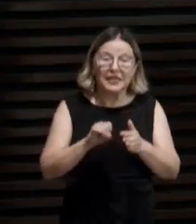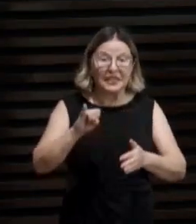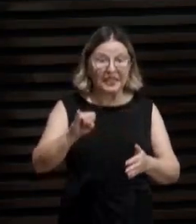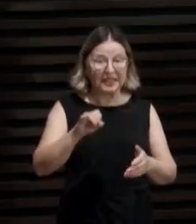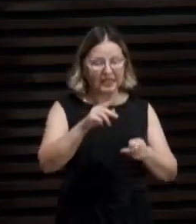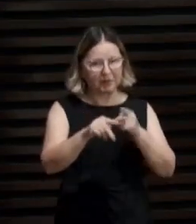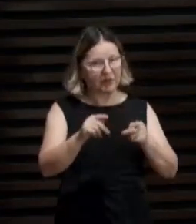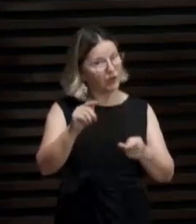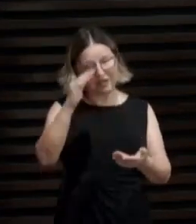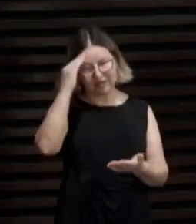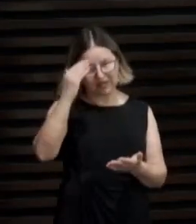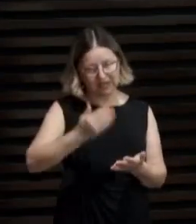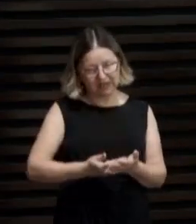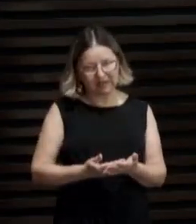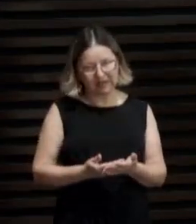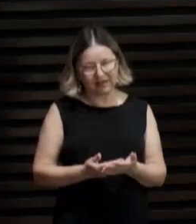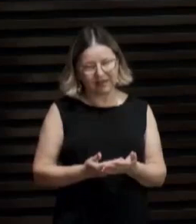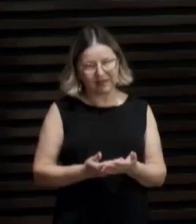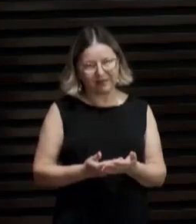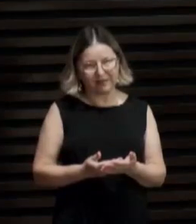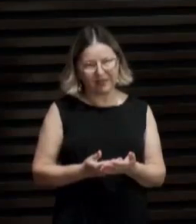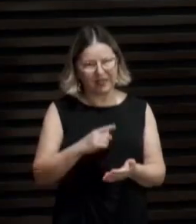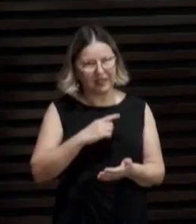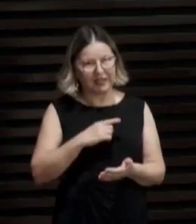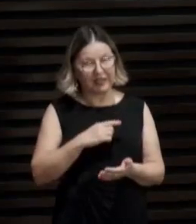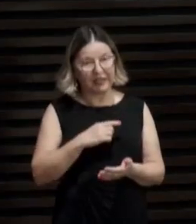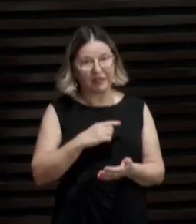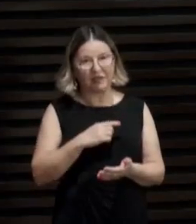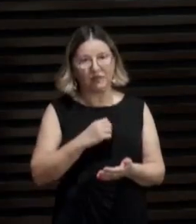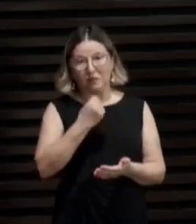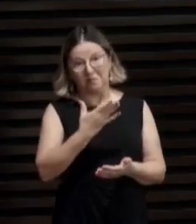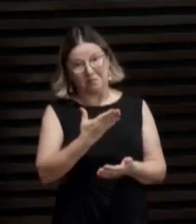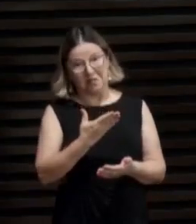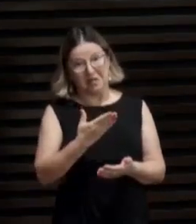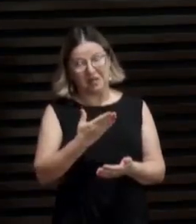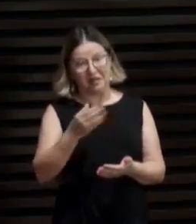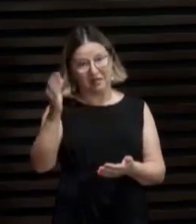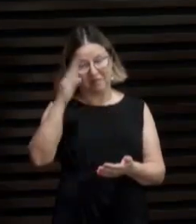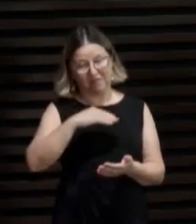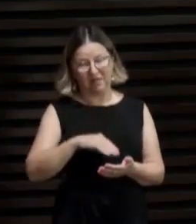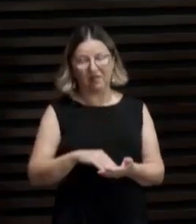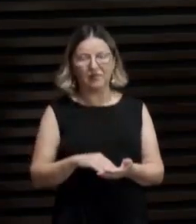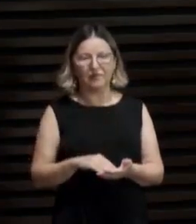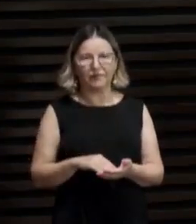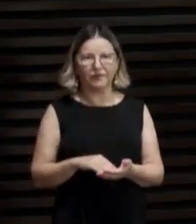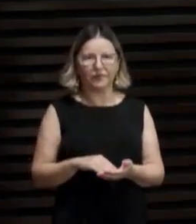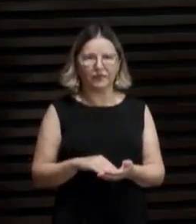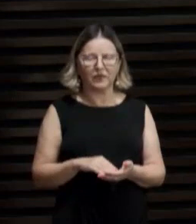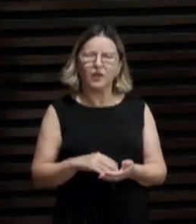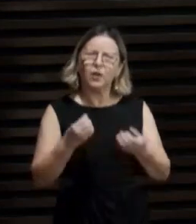que não creem que há o bem e o mal, estão neste panteísmo, como é